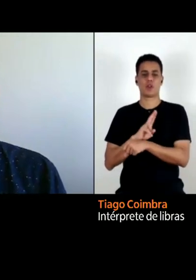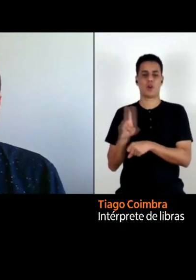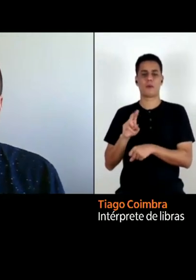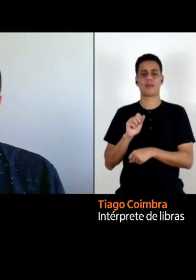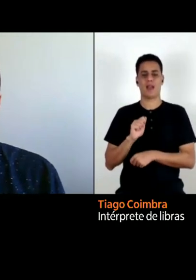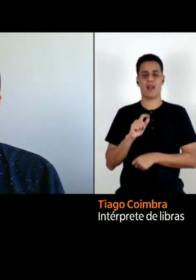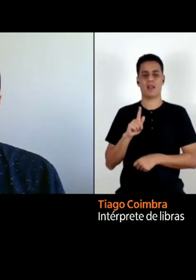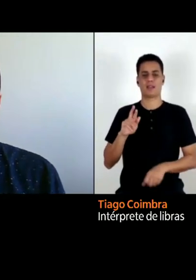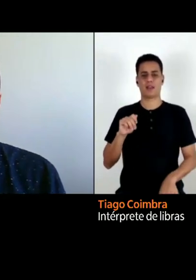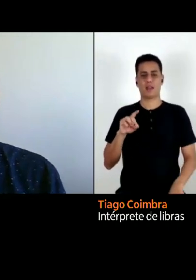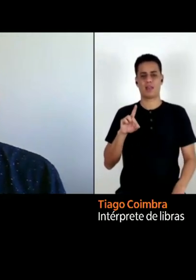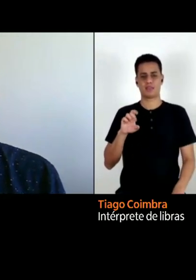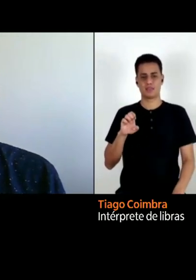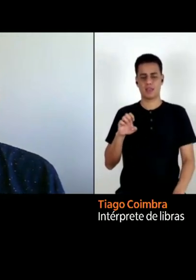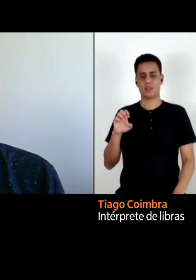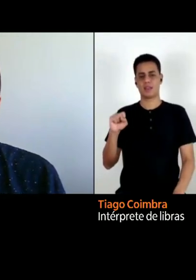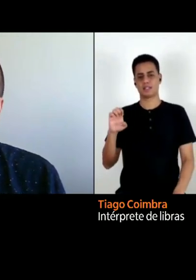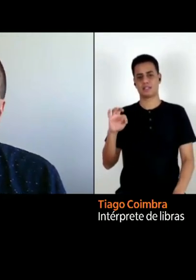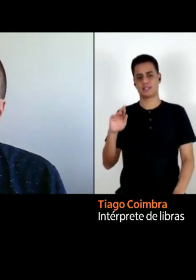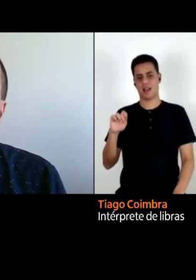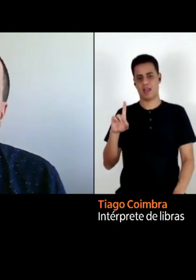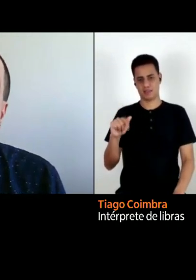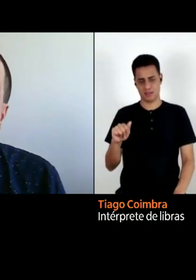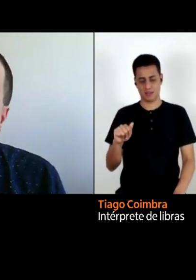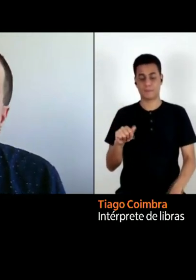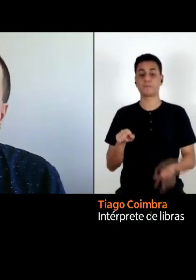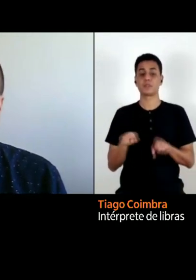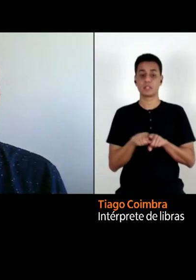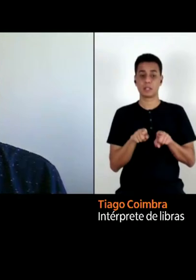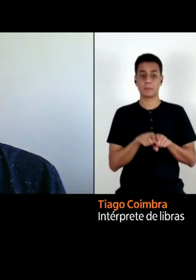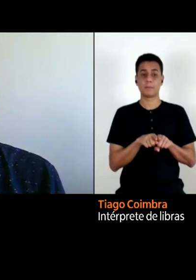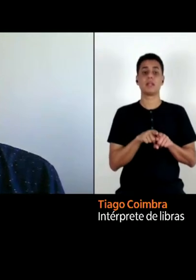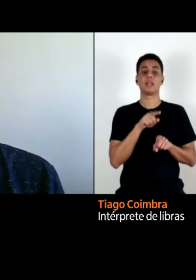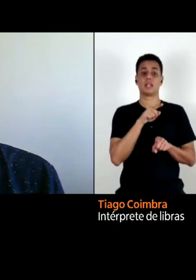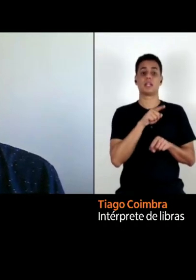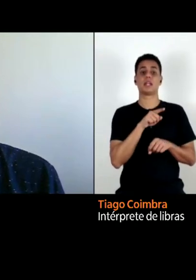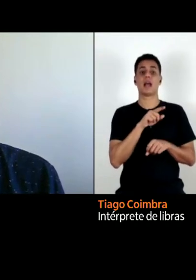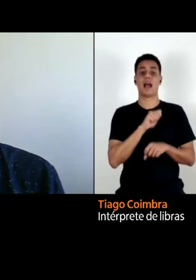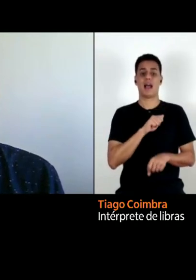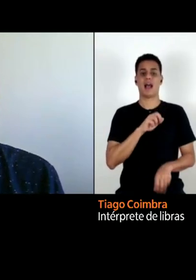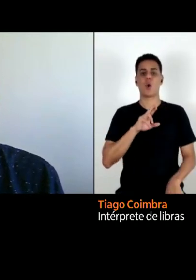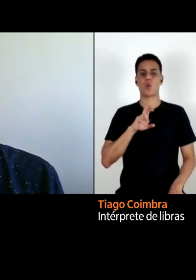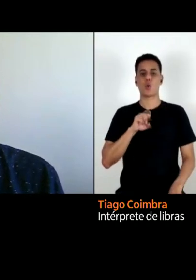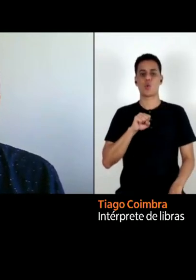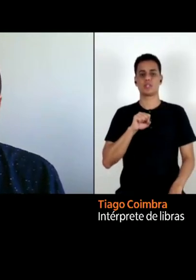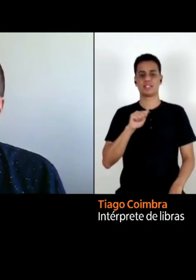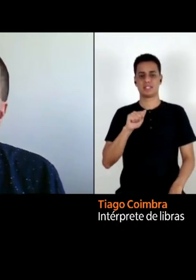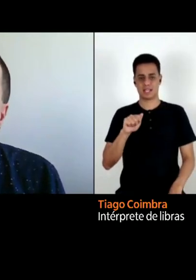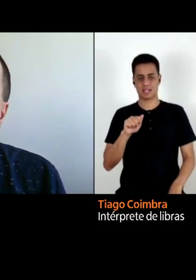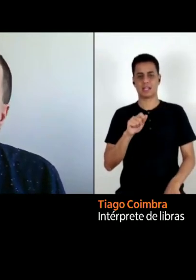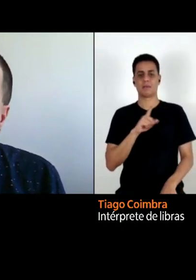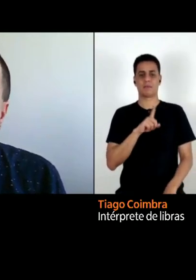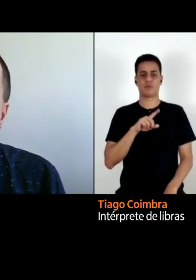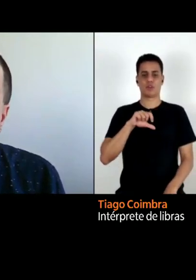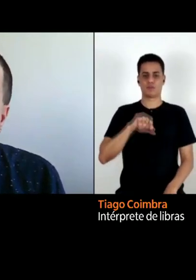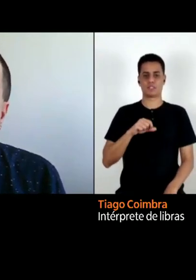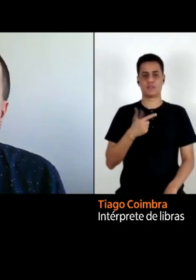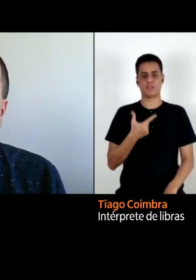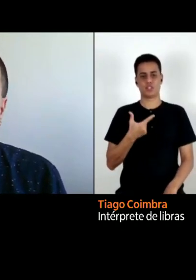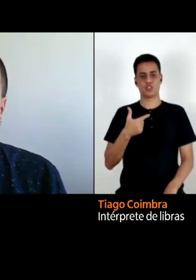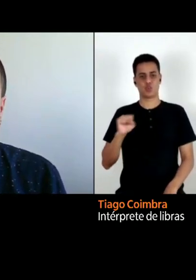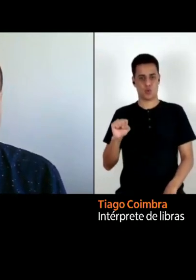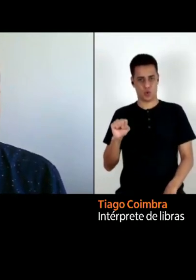1927, e A Rússia de Nicolau II e Leon Tolstói, de 1928. Ela adotou